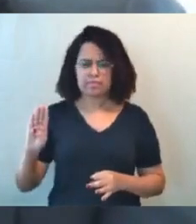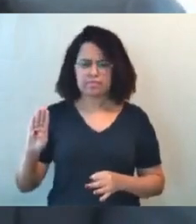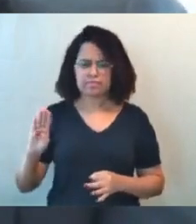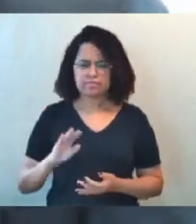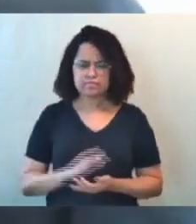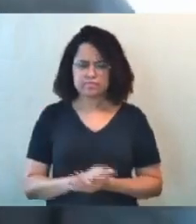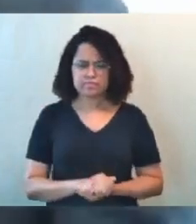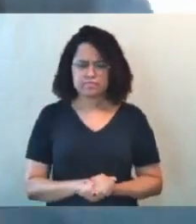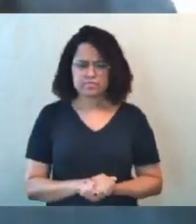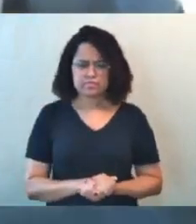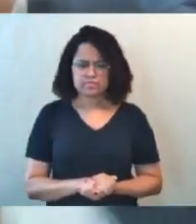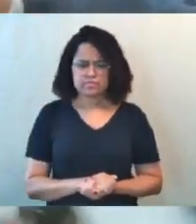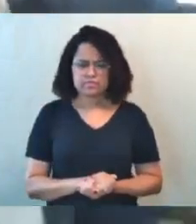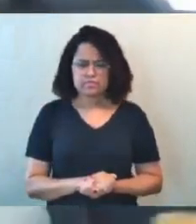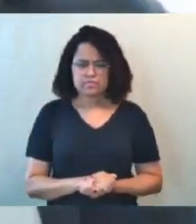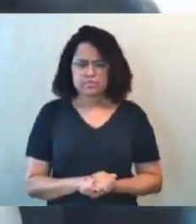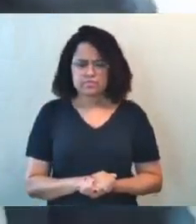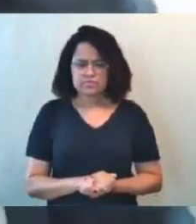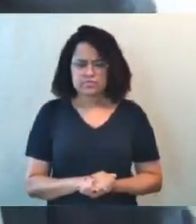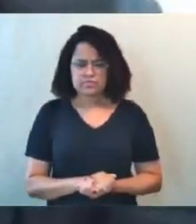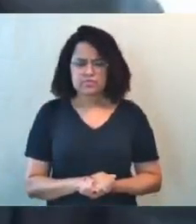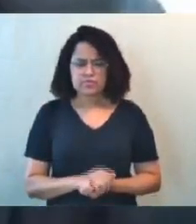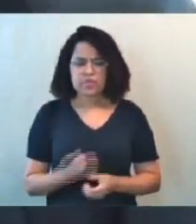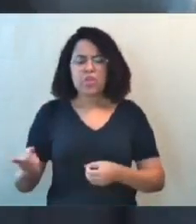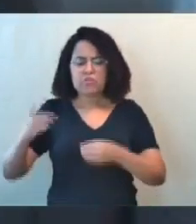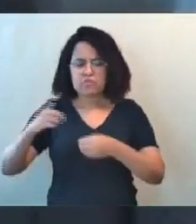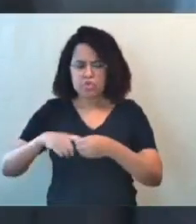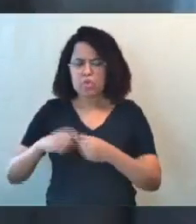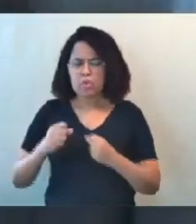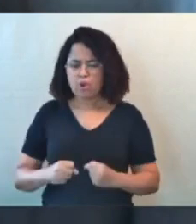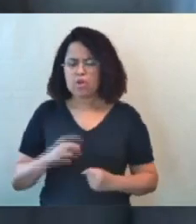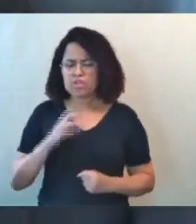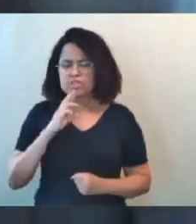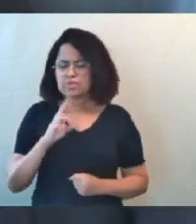Pode responder, tá? Parece que voltou. Tá muito ruim.